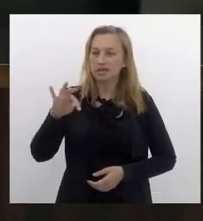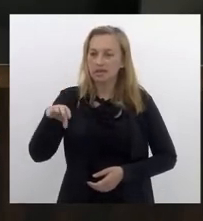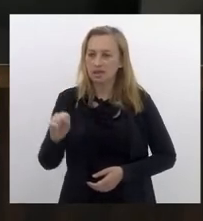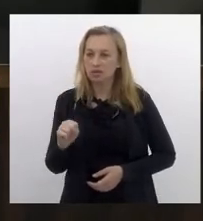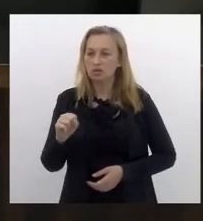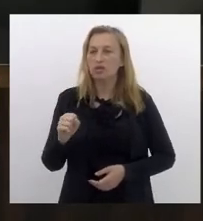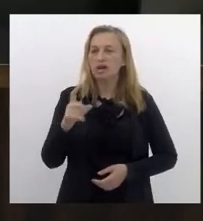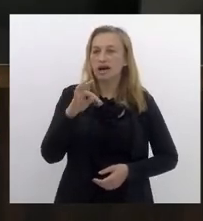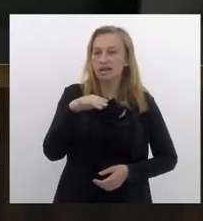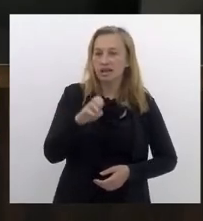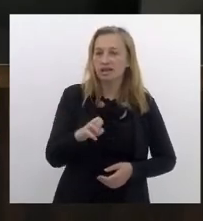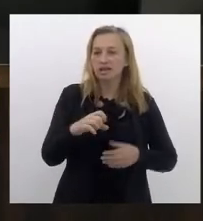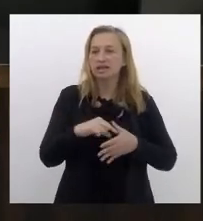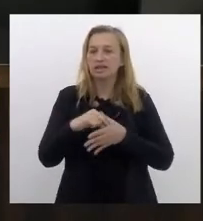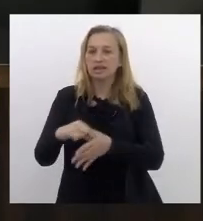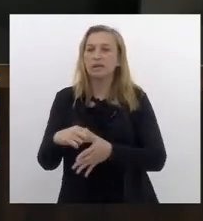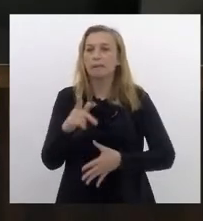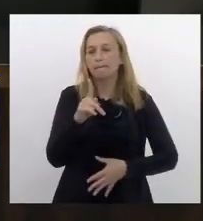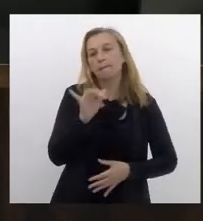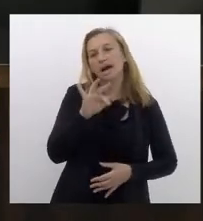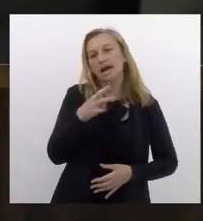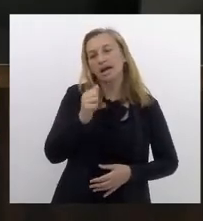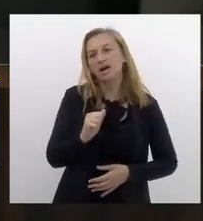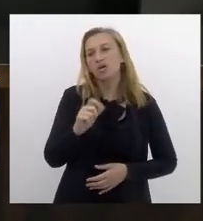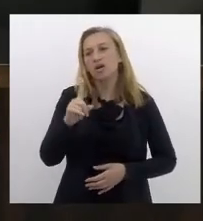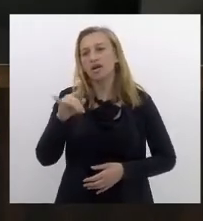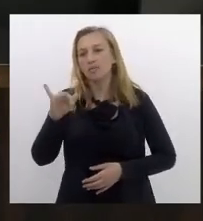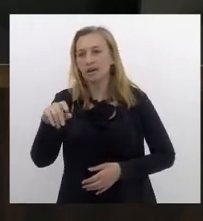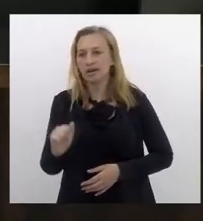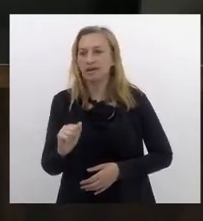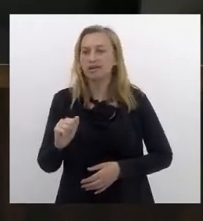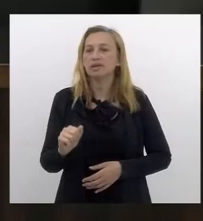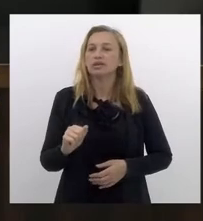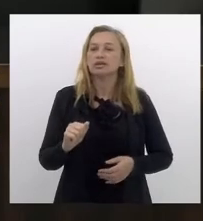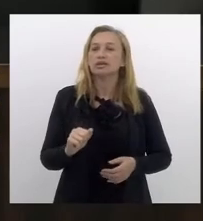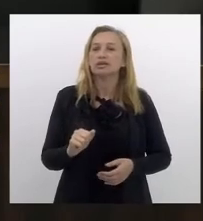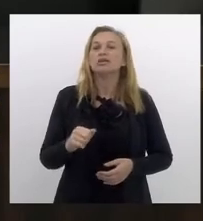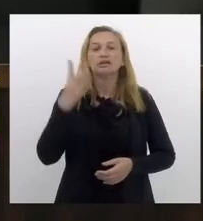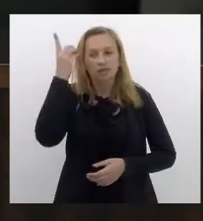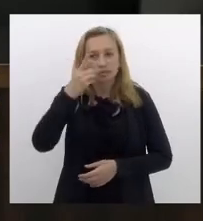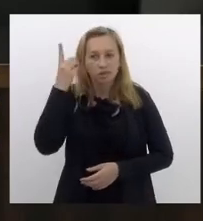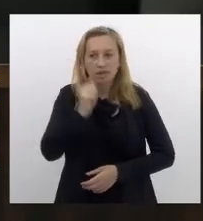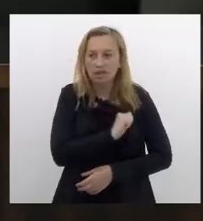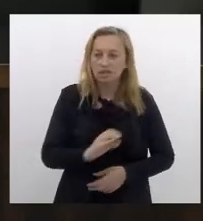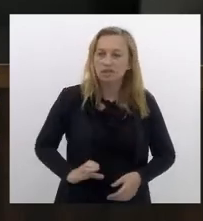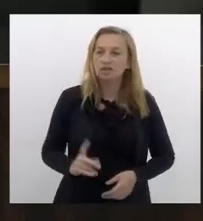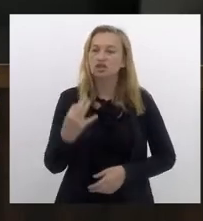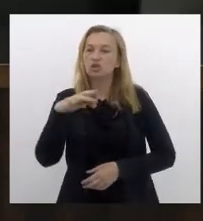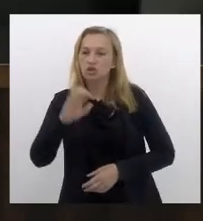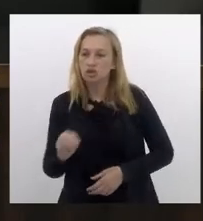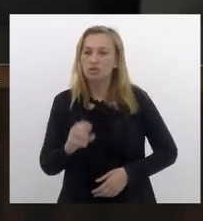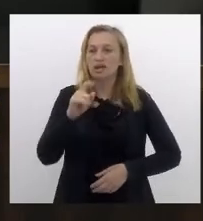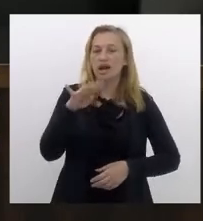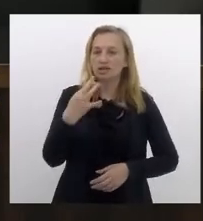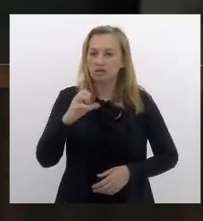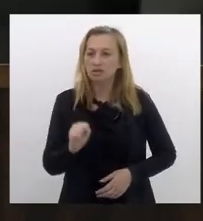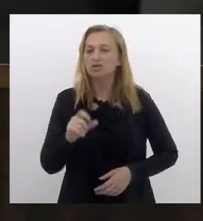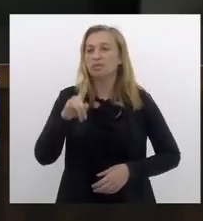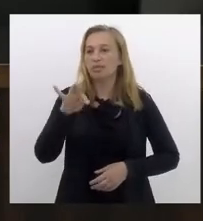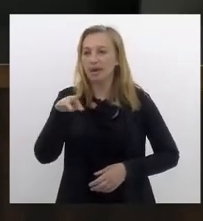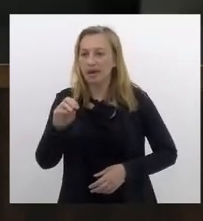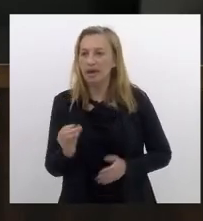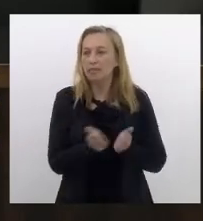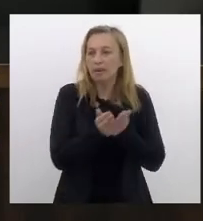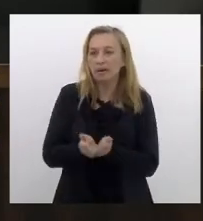atleta guia da equipe paralímpica, de autoria dos deputados André Ciliano, Dionísio Lins, Carlos Mink, Bebeto, Subtenente